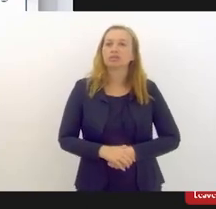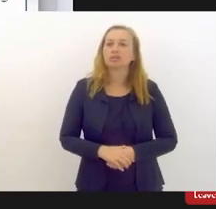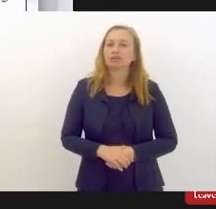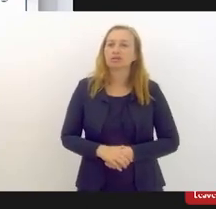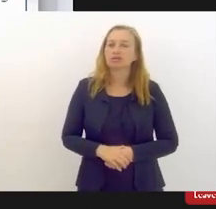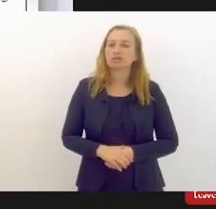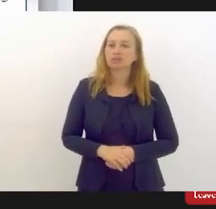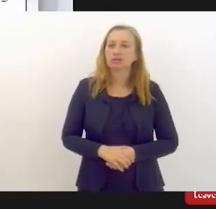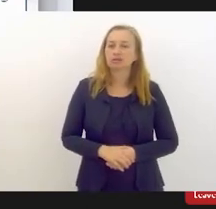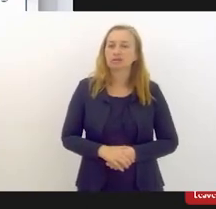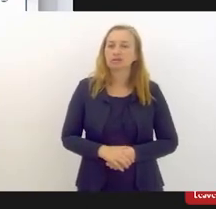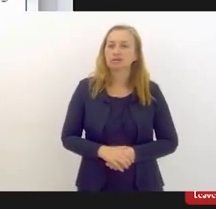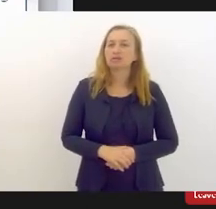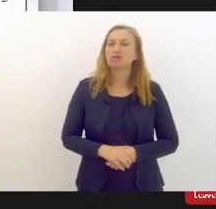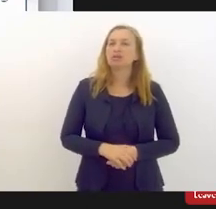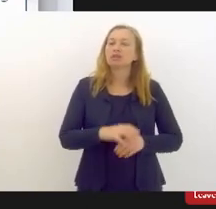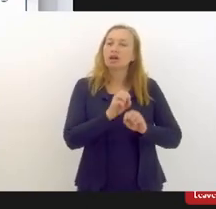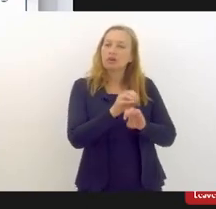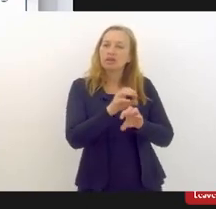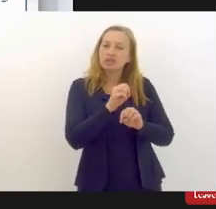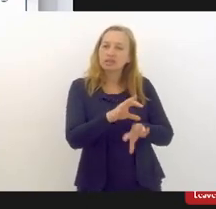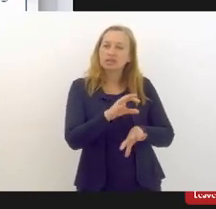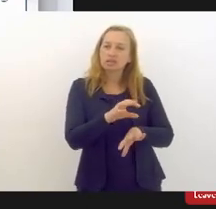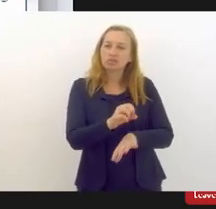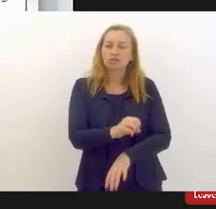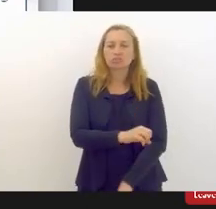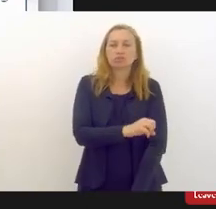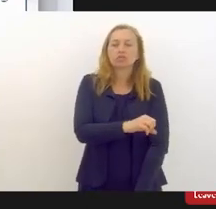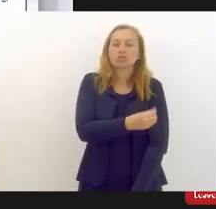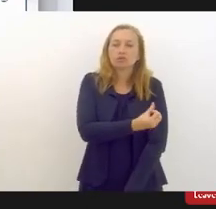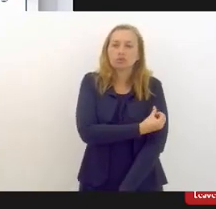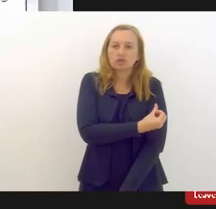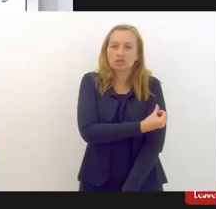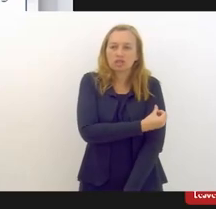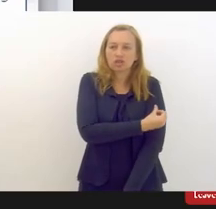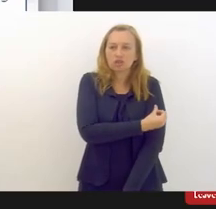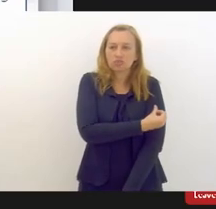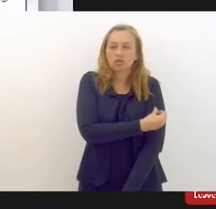para os alunos do ensino fundamental, né? Sexto ao nono ano,